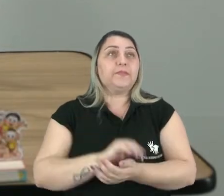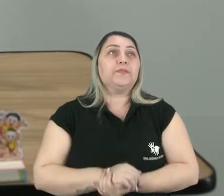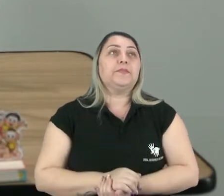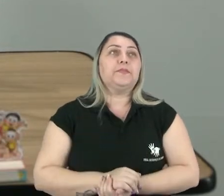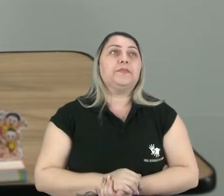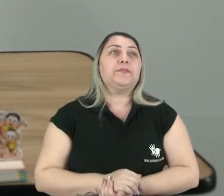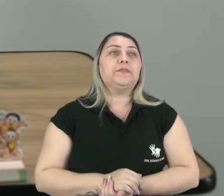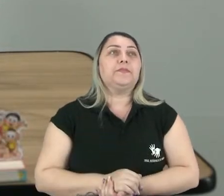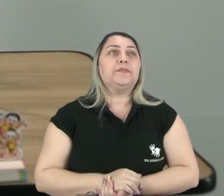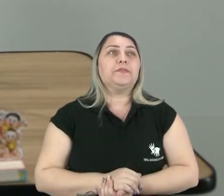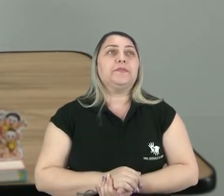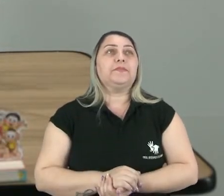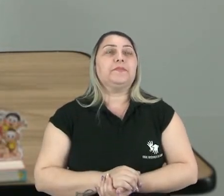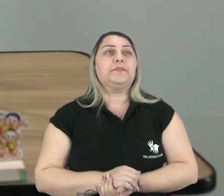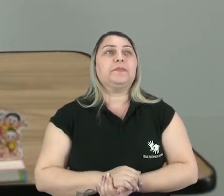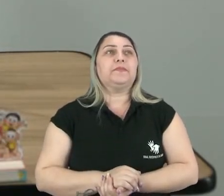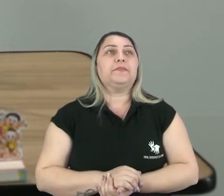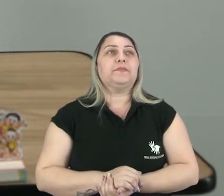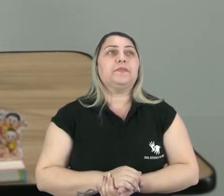Tudo bem?